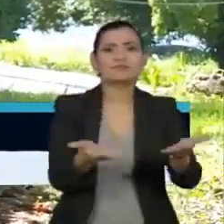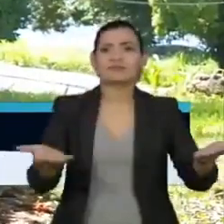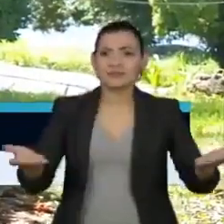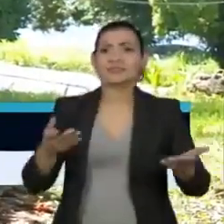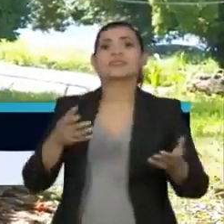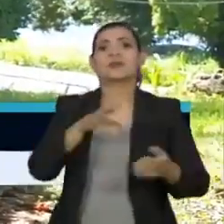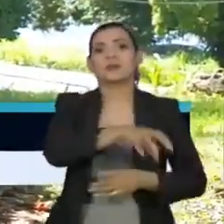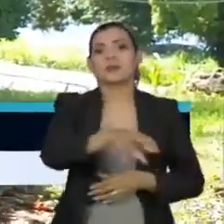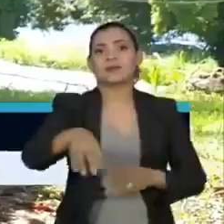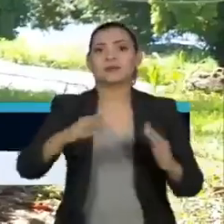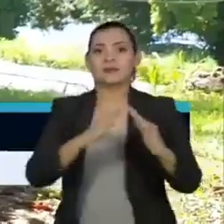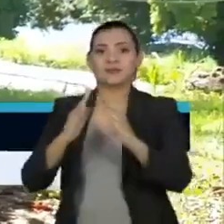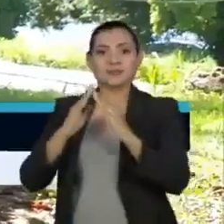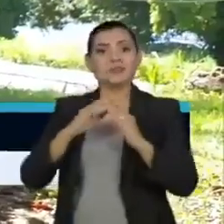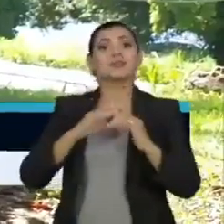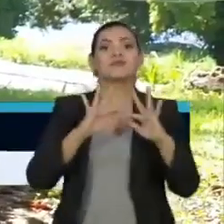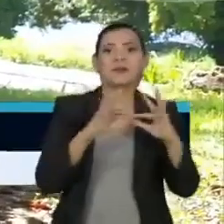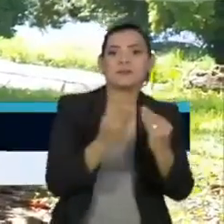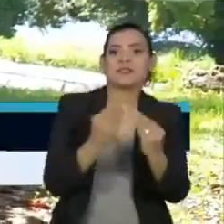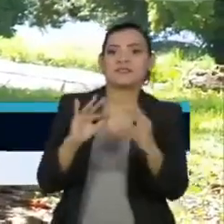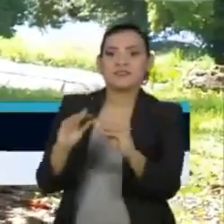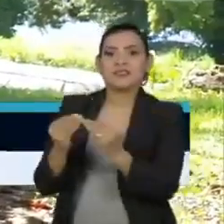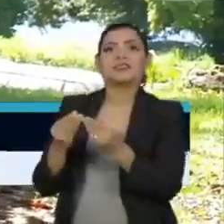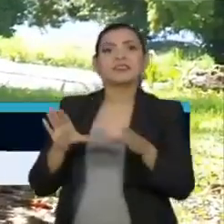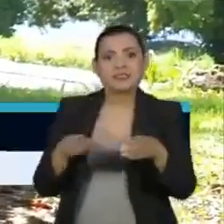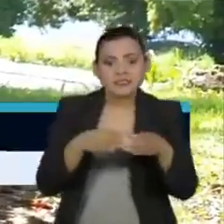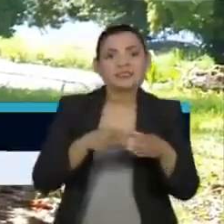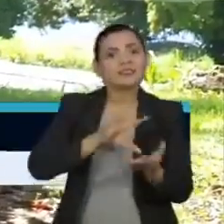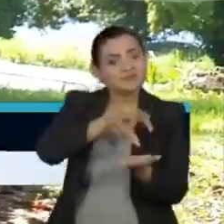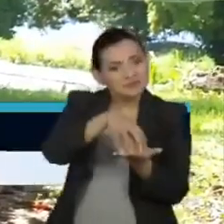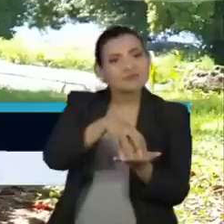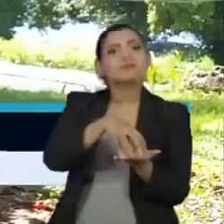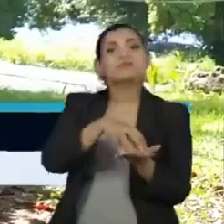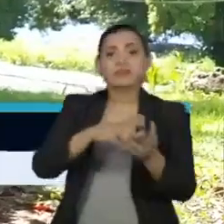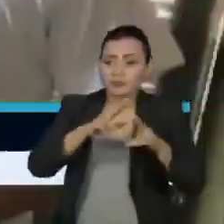nas nossas comunidades, para os nossos parentes aqui da nossa sede.